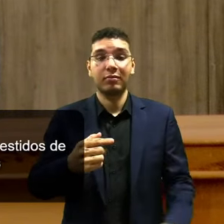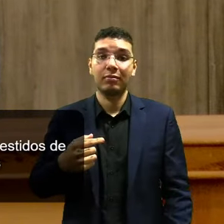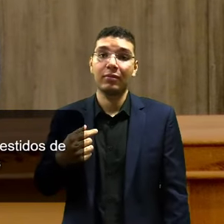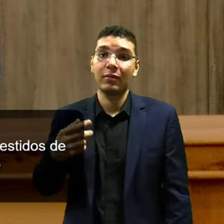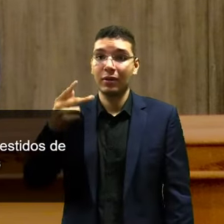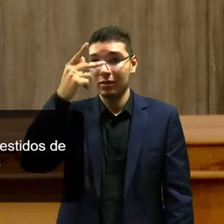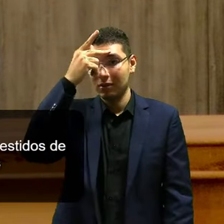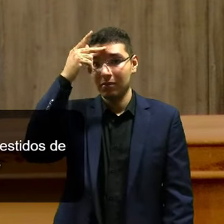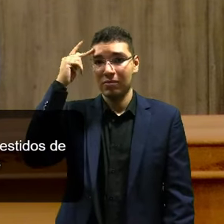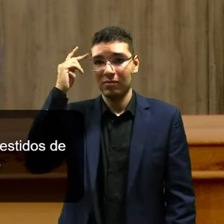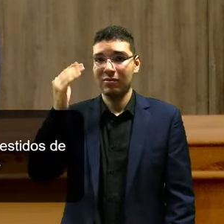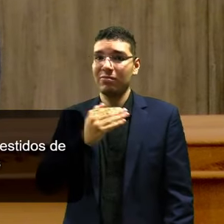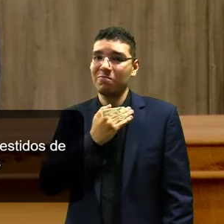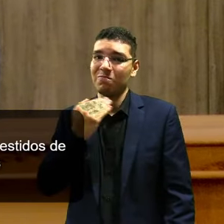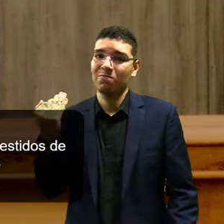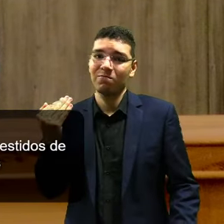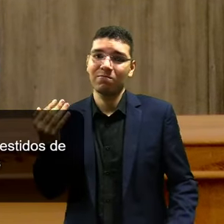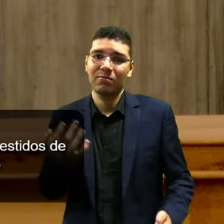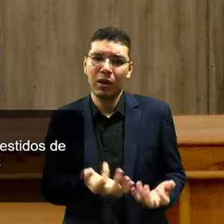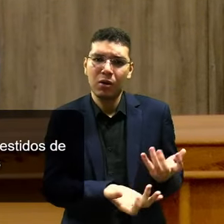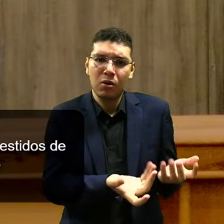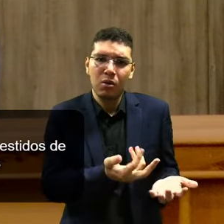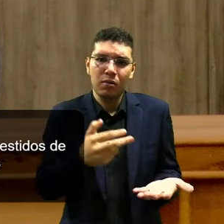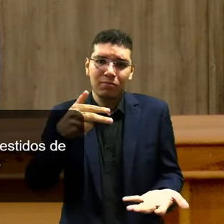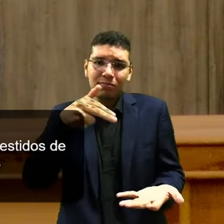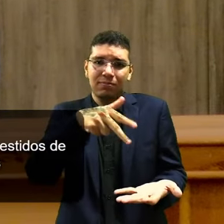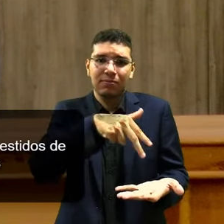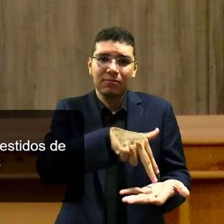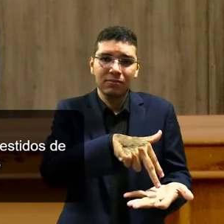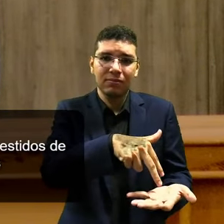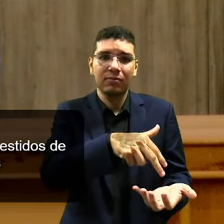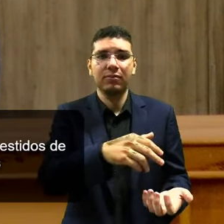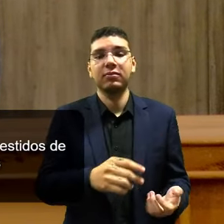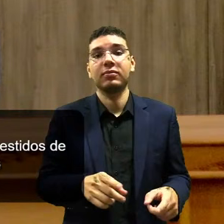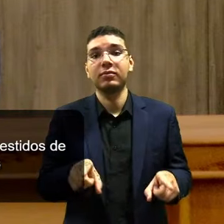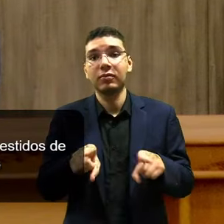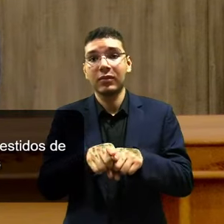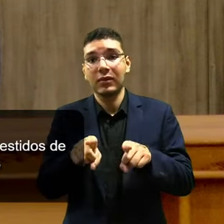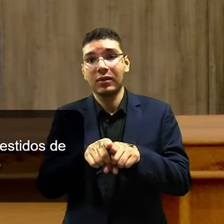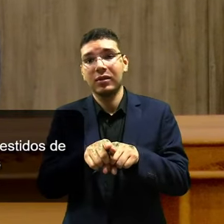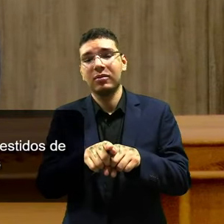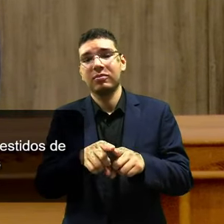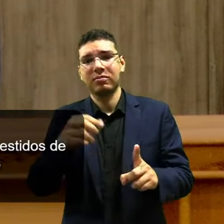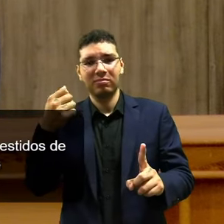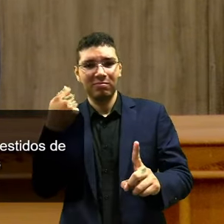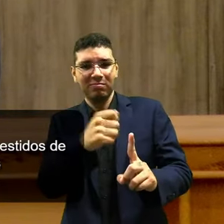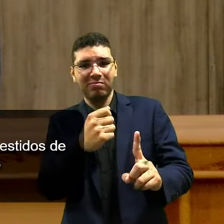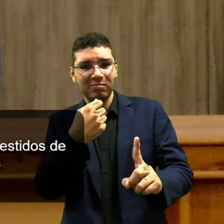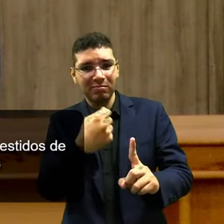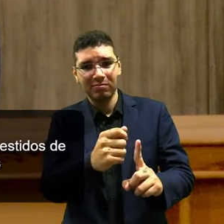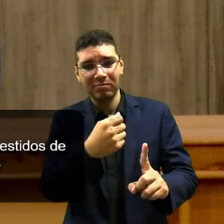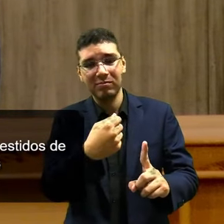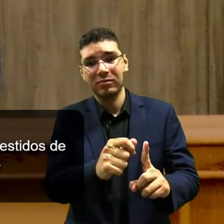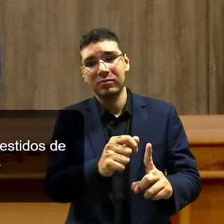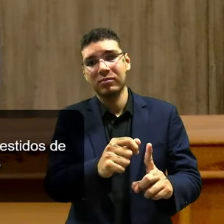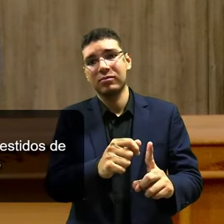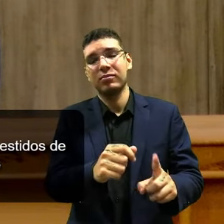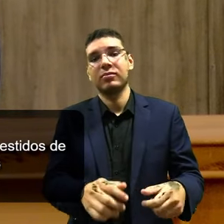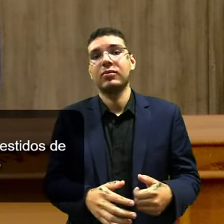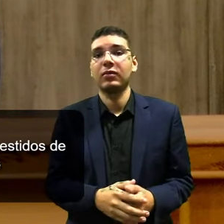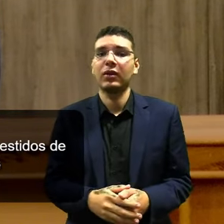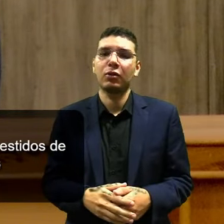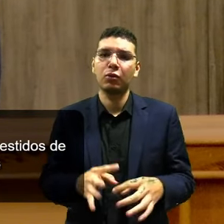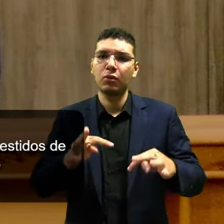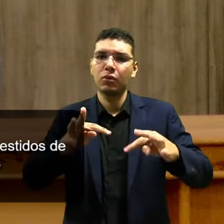mortos ao Fio da Espada vestido de pele de ovelha de cabras desamparados Aflitos e maltratados tudo crente